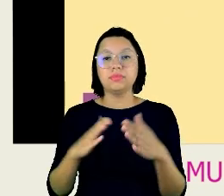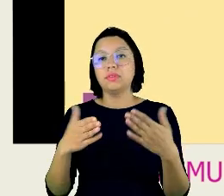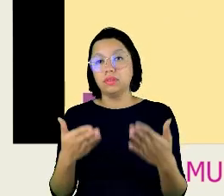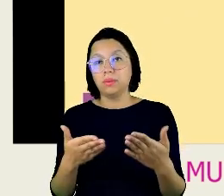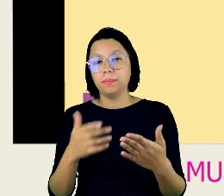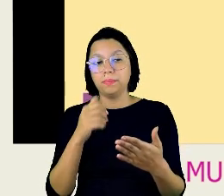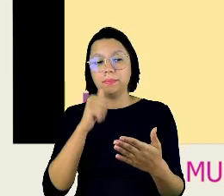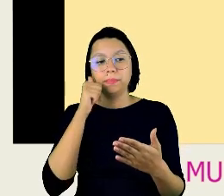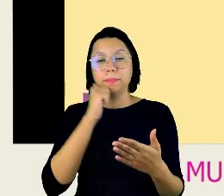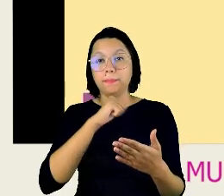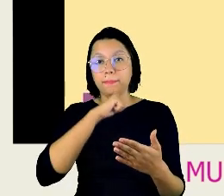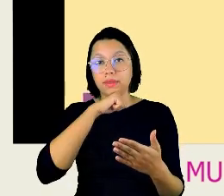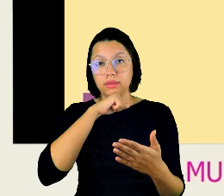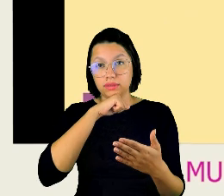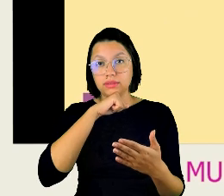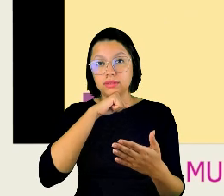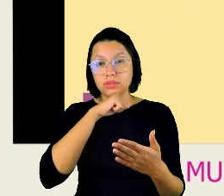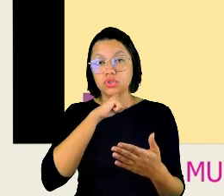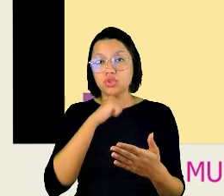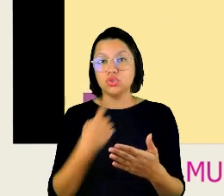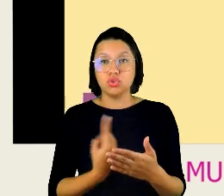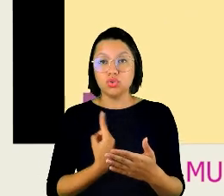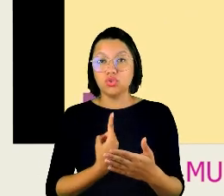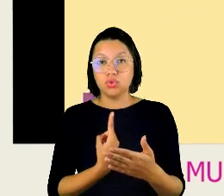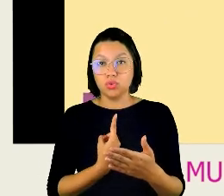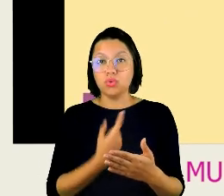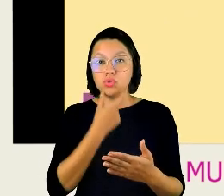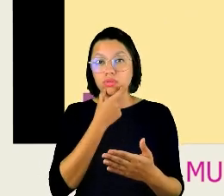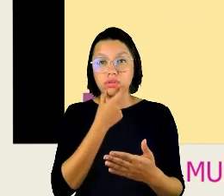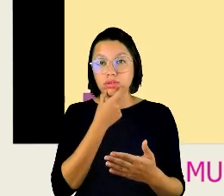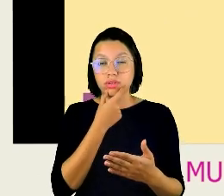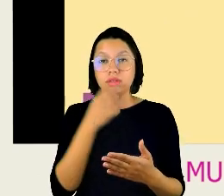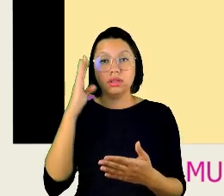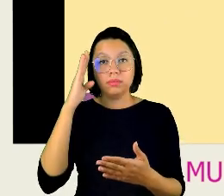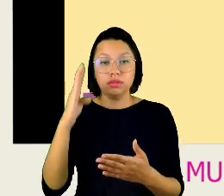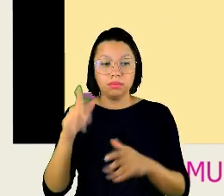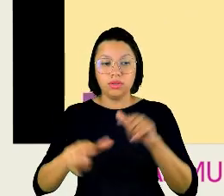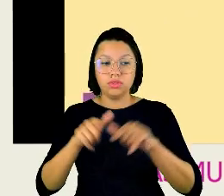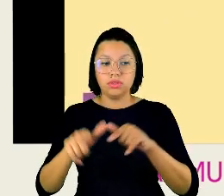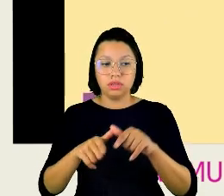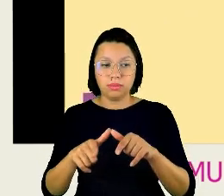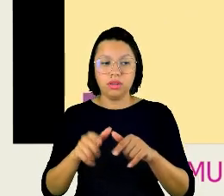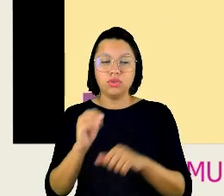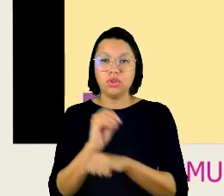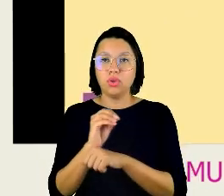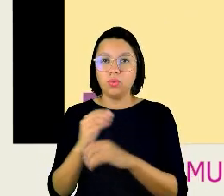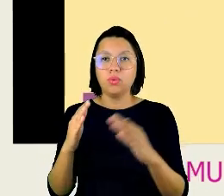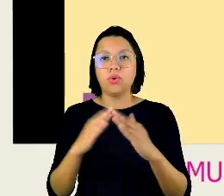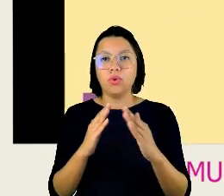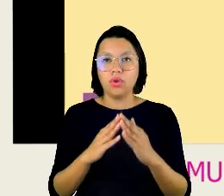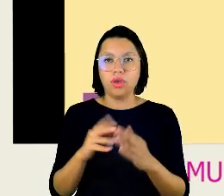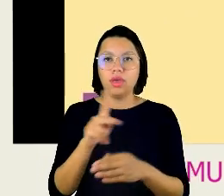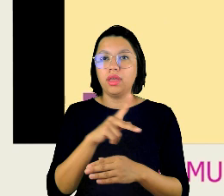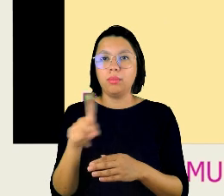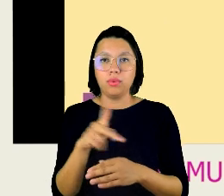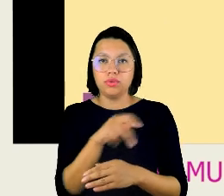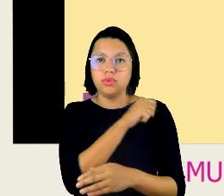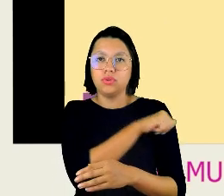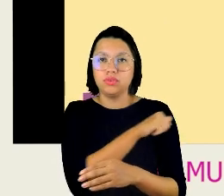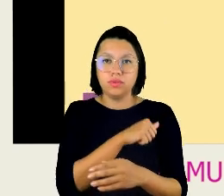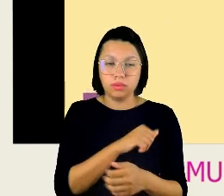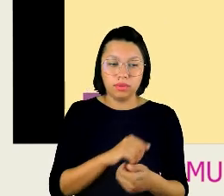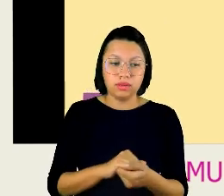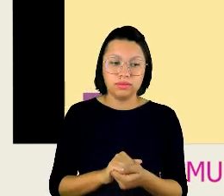Então, mães, e mães solo, principalmente, chefes de família, trabalhadoras domésticas, babás, cuidadoras, professoras,